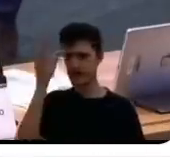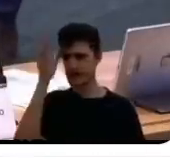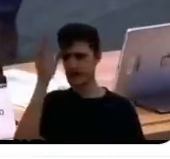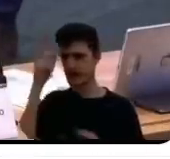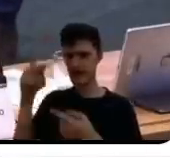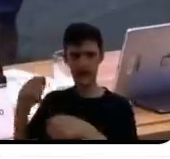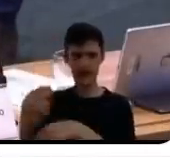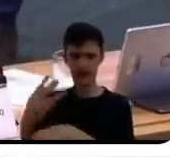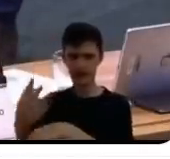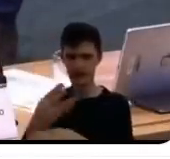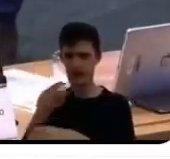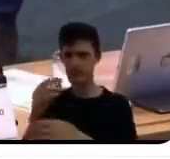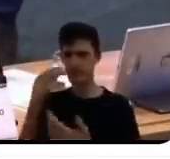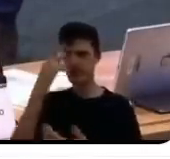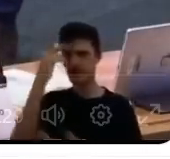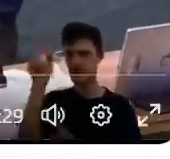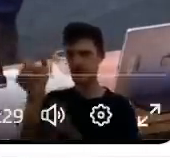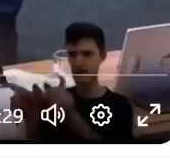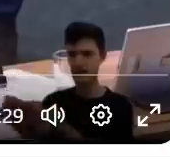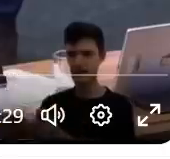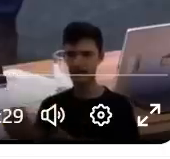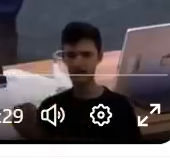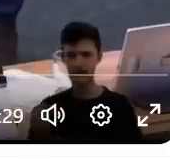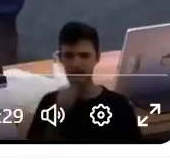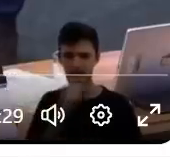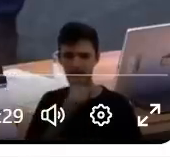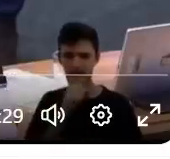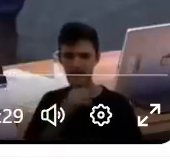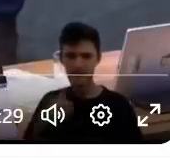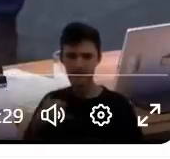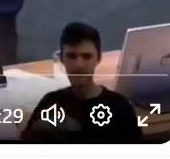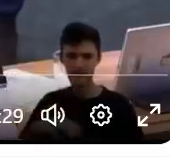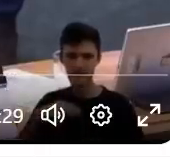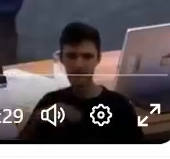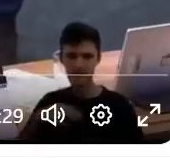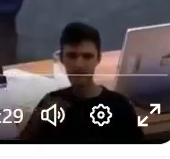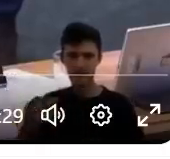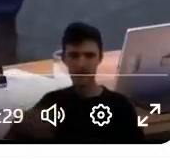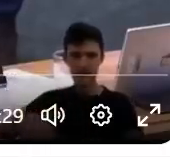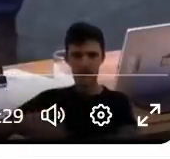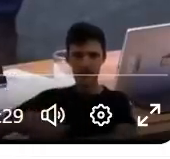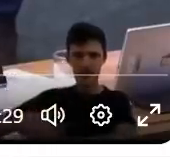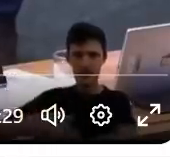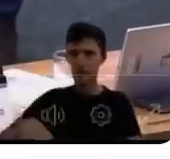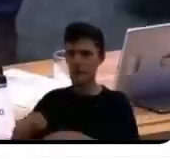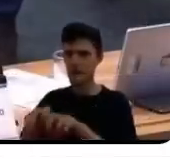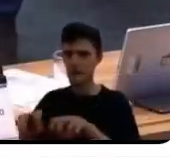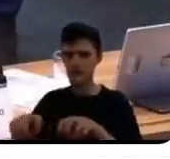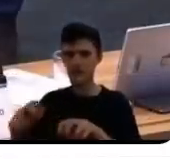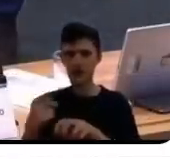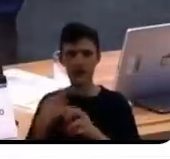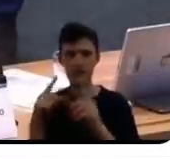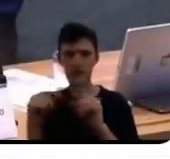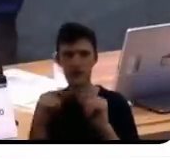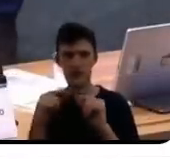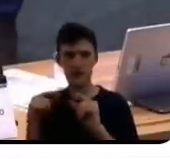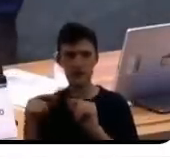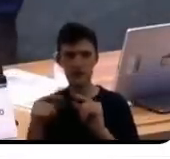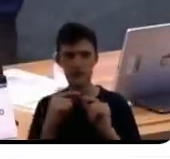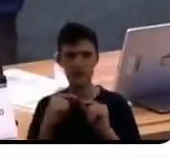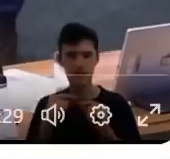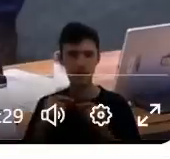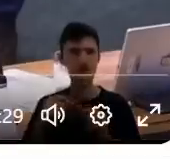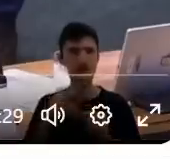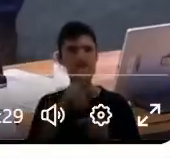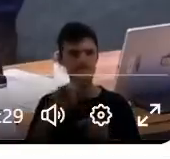as senhoras que ficam na rua da vó da minha esposa lá em Taguatinga tavam comentando comentando que ia ter invasão